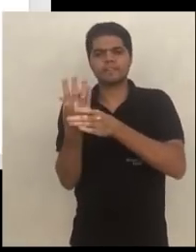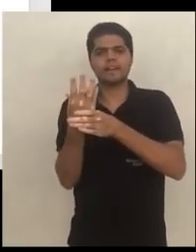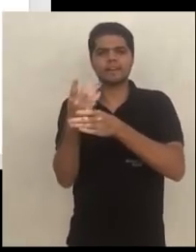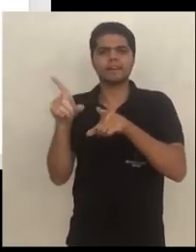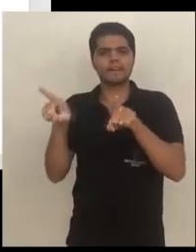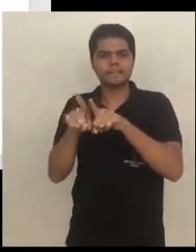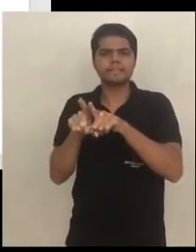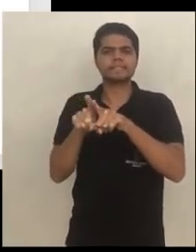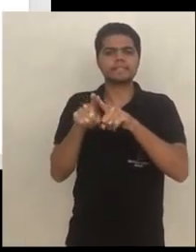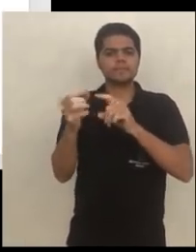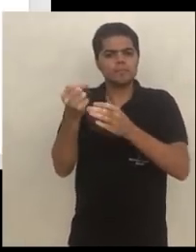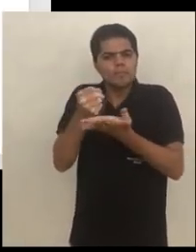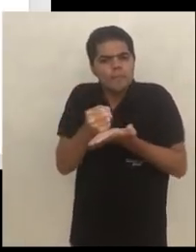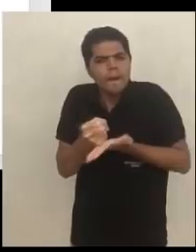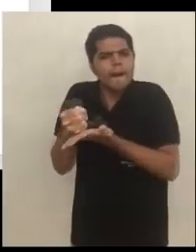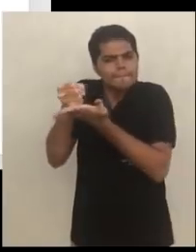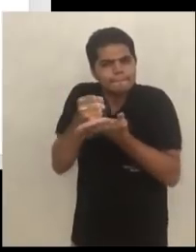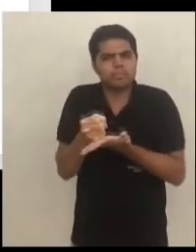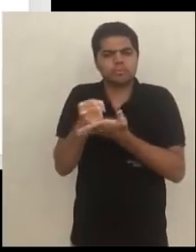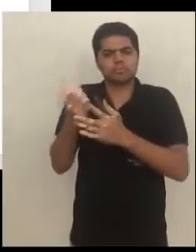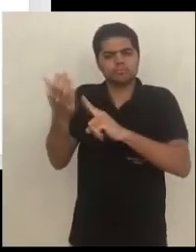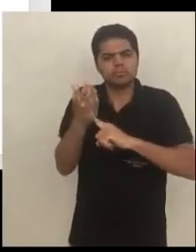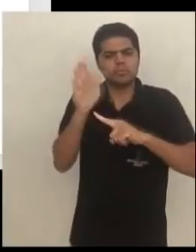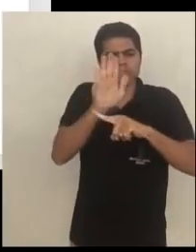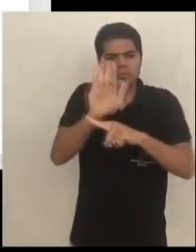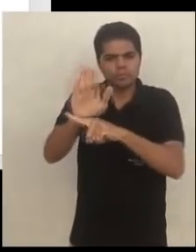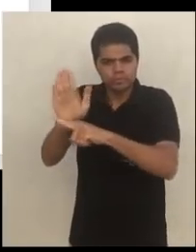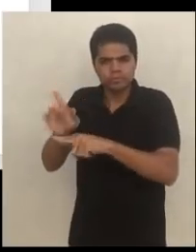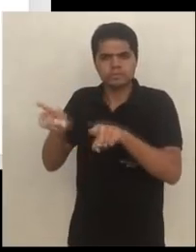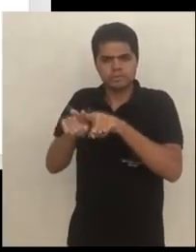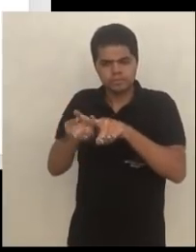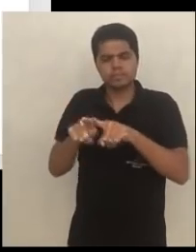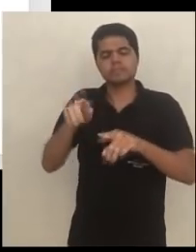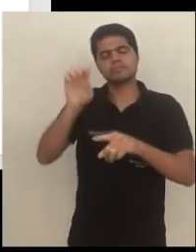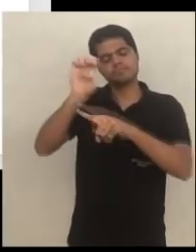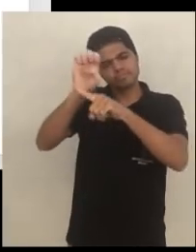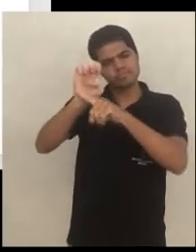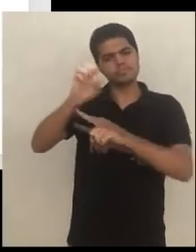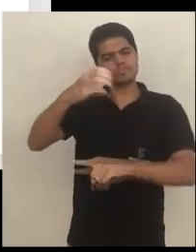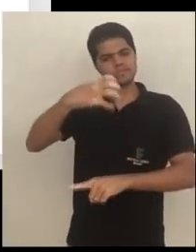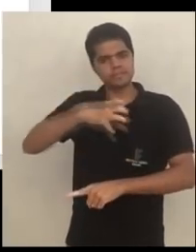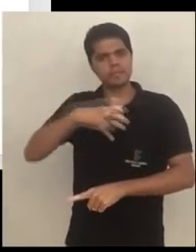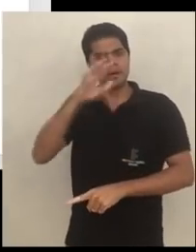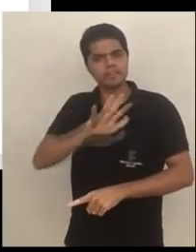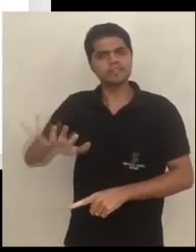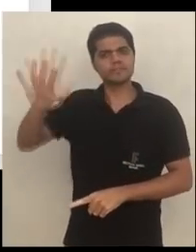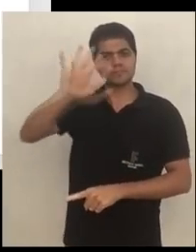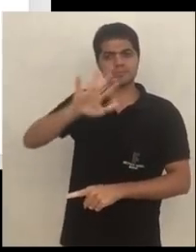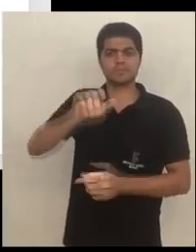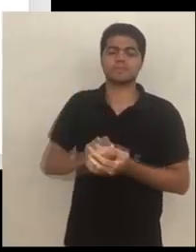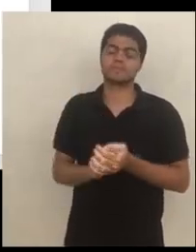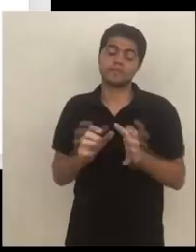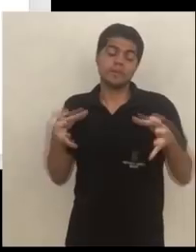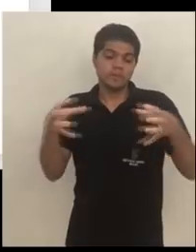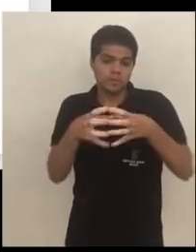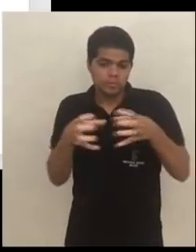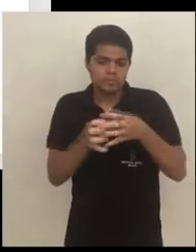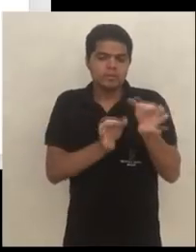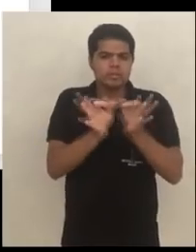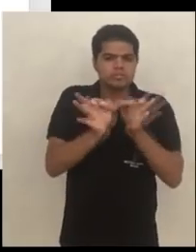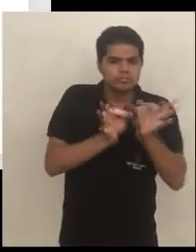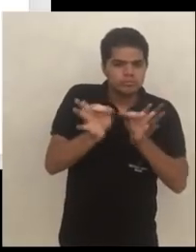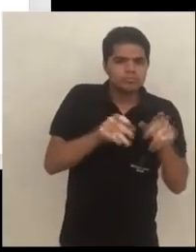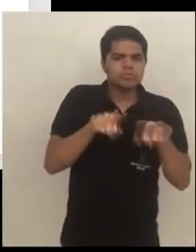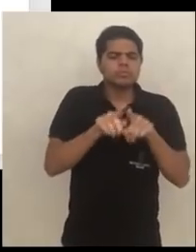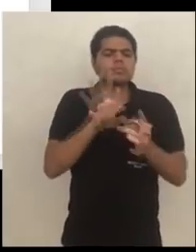estar apoiando as ações do campo orgânico em nosso estado da Bahia. Então a comissão ainda ela articula e